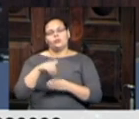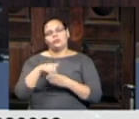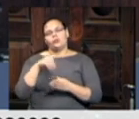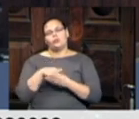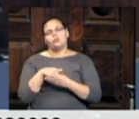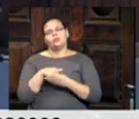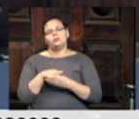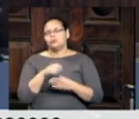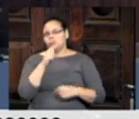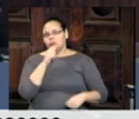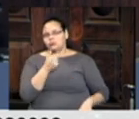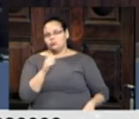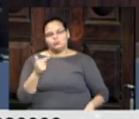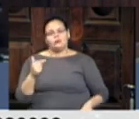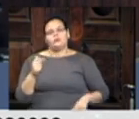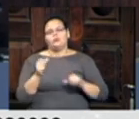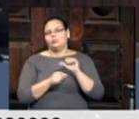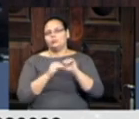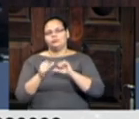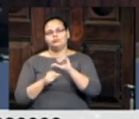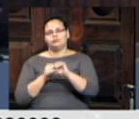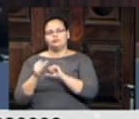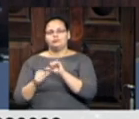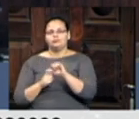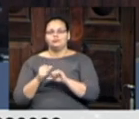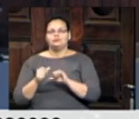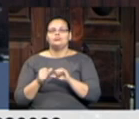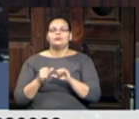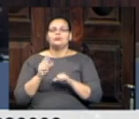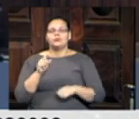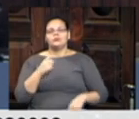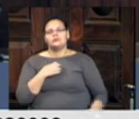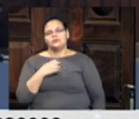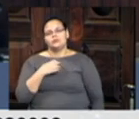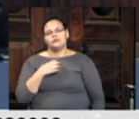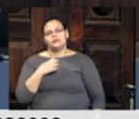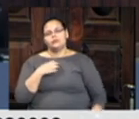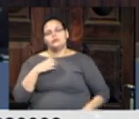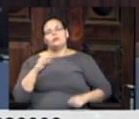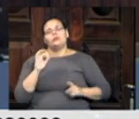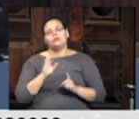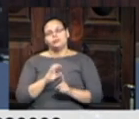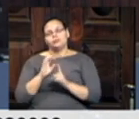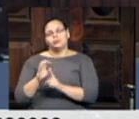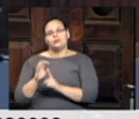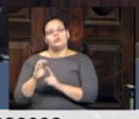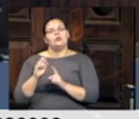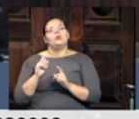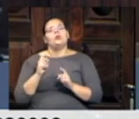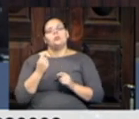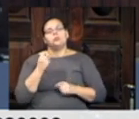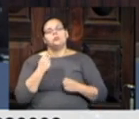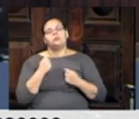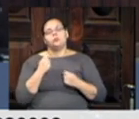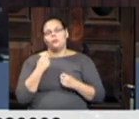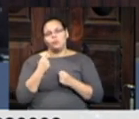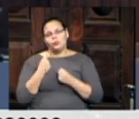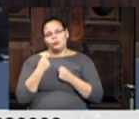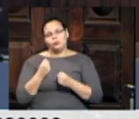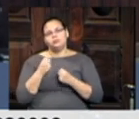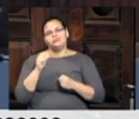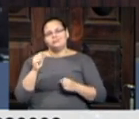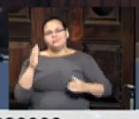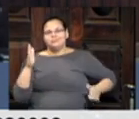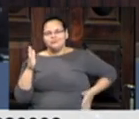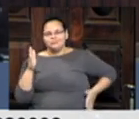Não tivemos alteração no sentido da influência do poder paralelo do tráfico